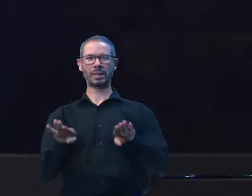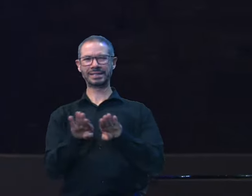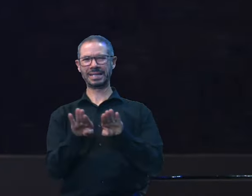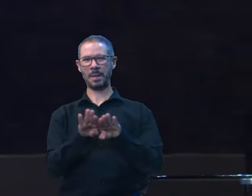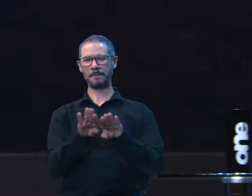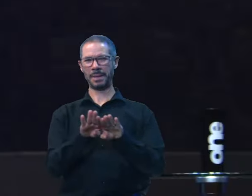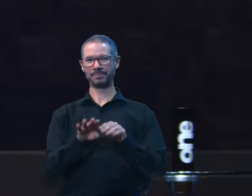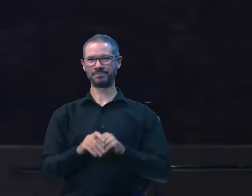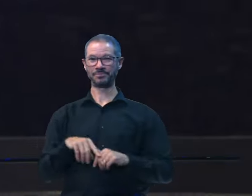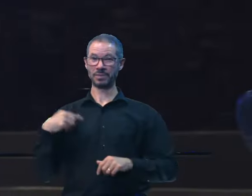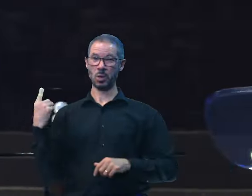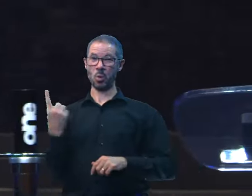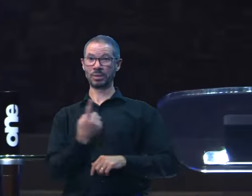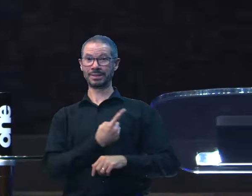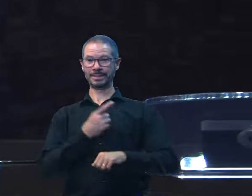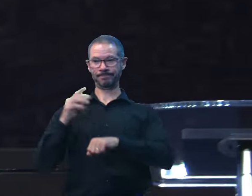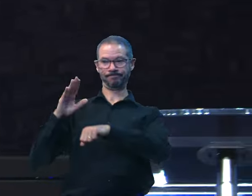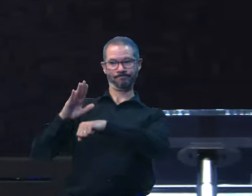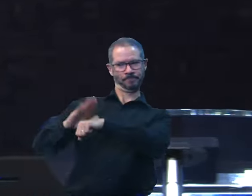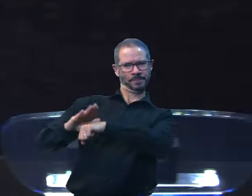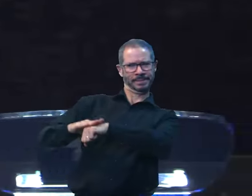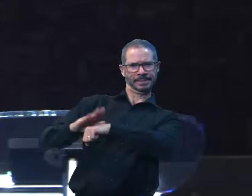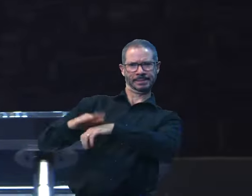Mas como eu falei, as nossas reações contam.